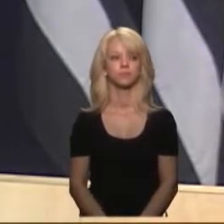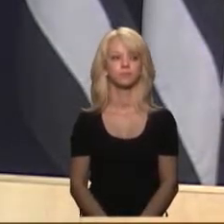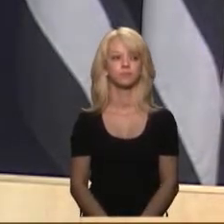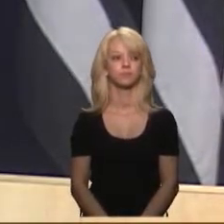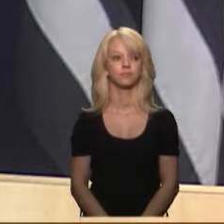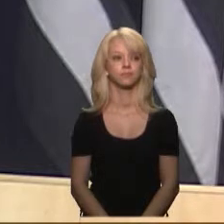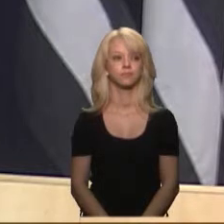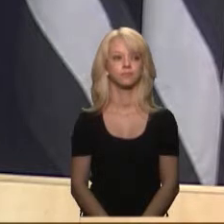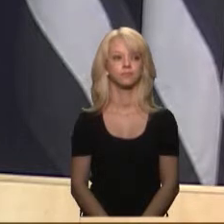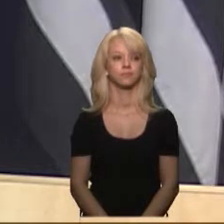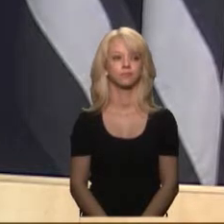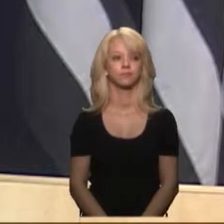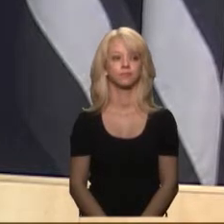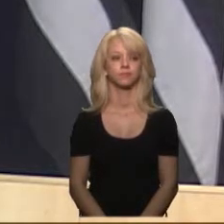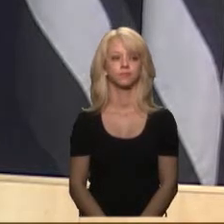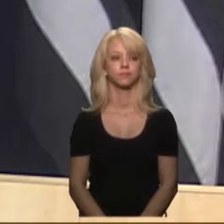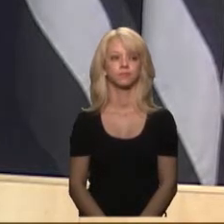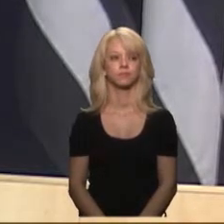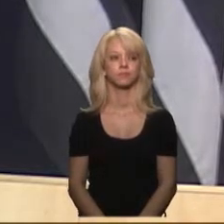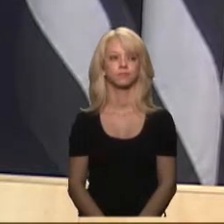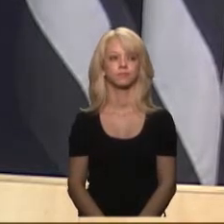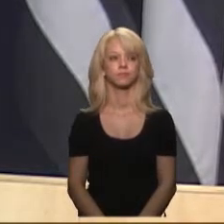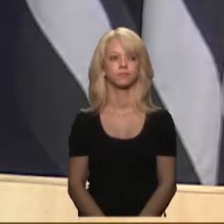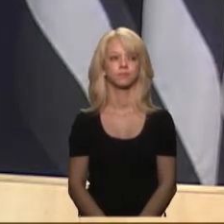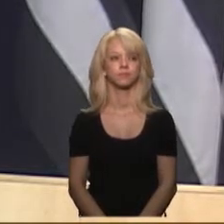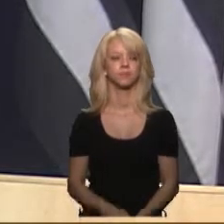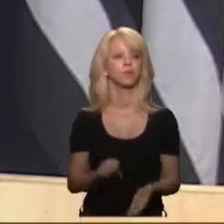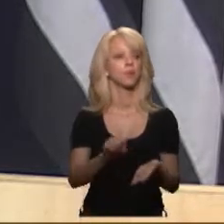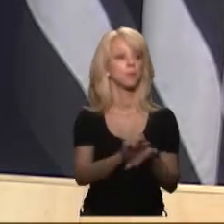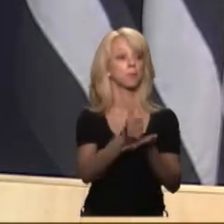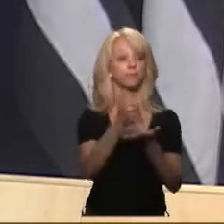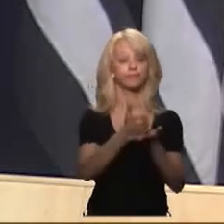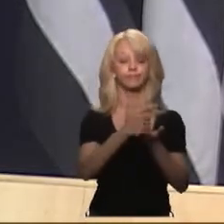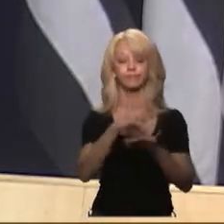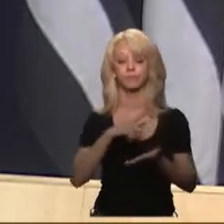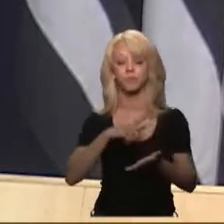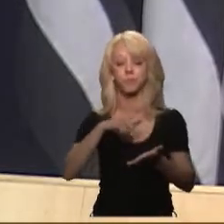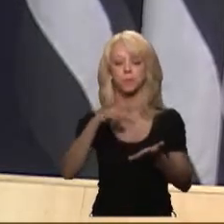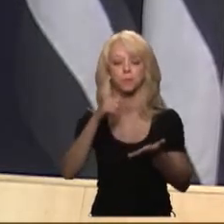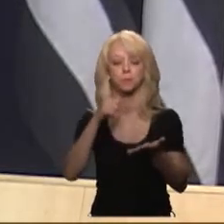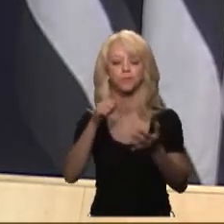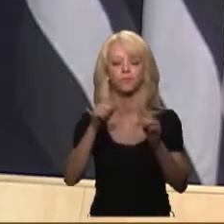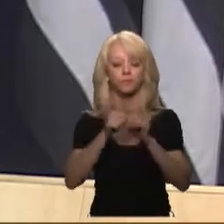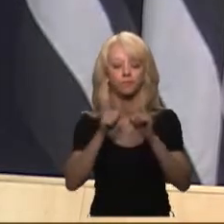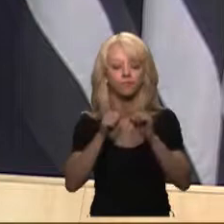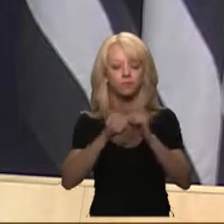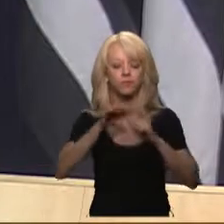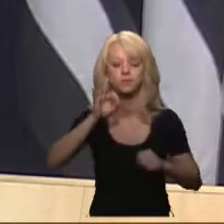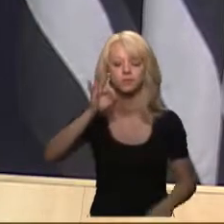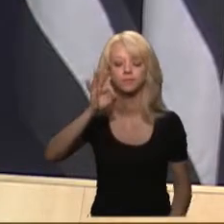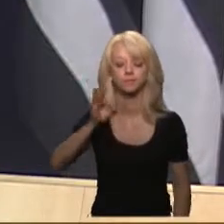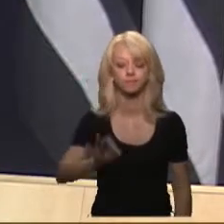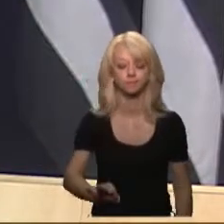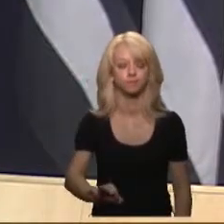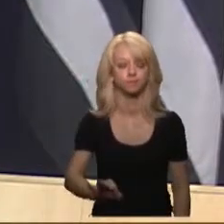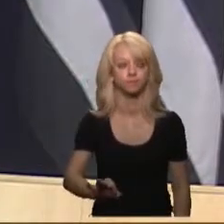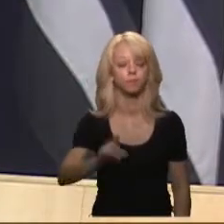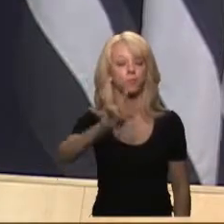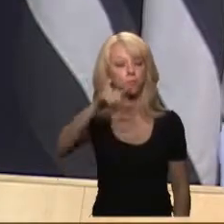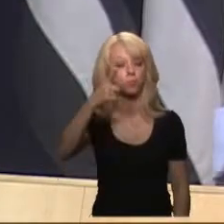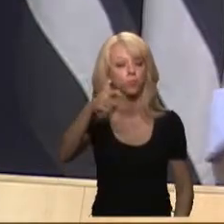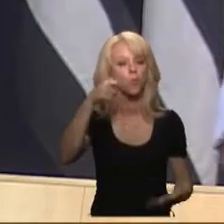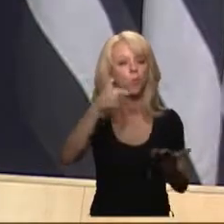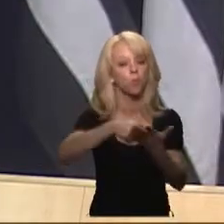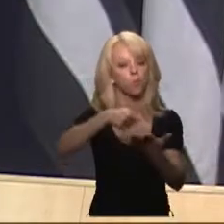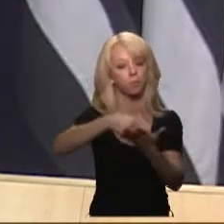de cobrarmos dos nossos agentes, antes de nós olharmos as autoridades, vamos ver se nós também estamos cumprindo a nossa parte.